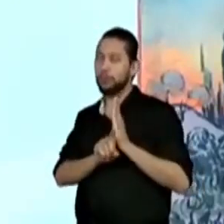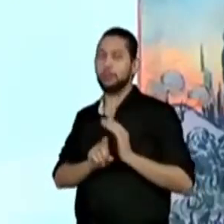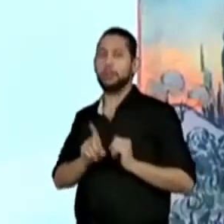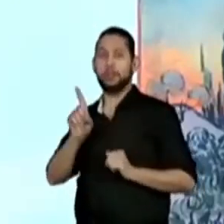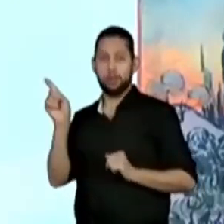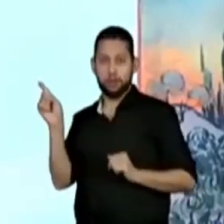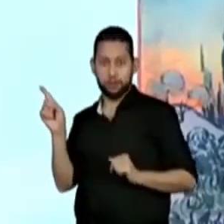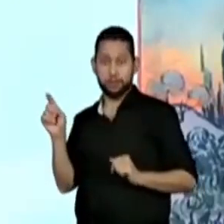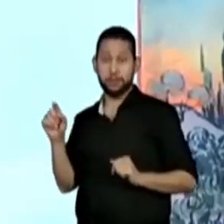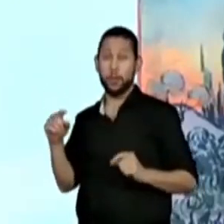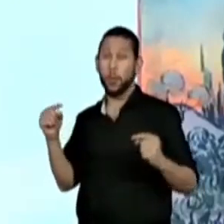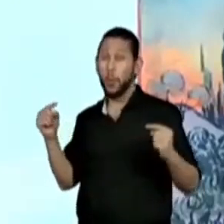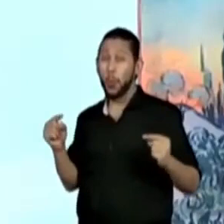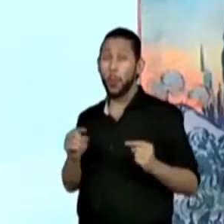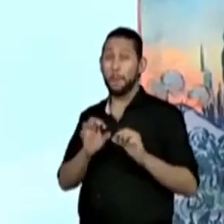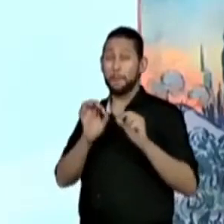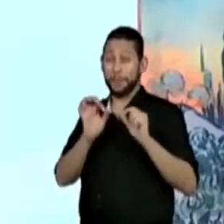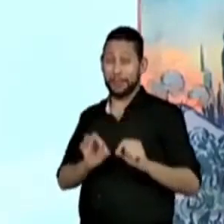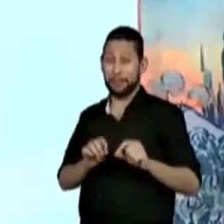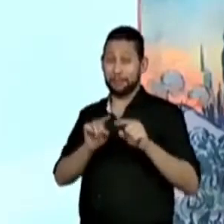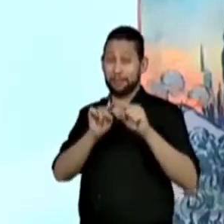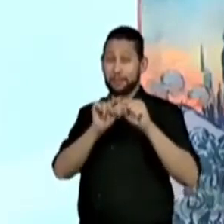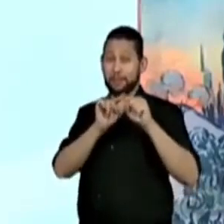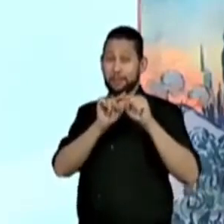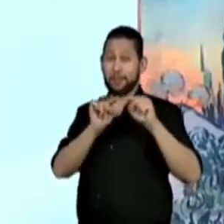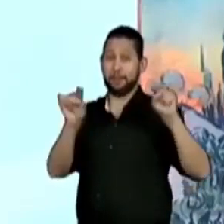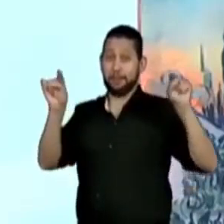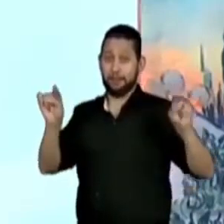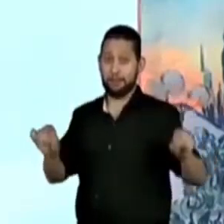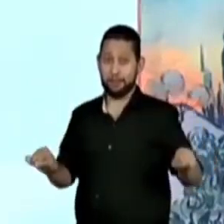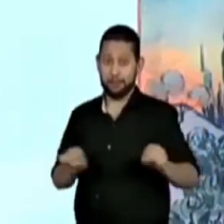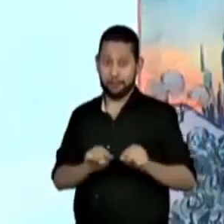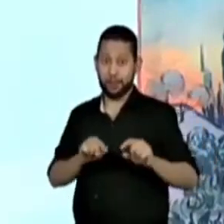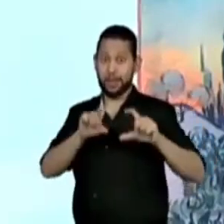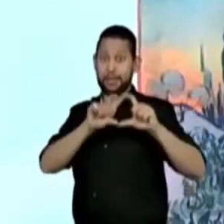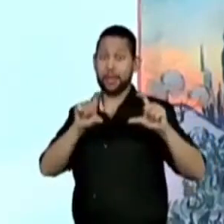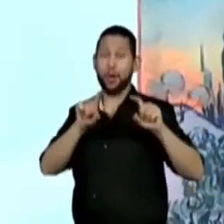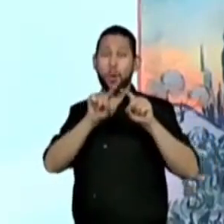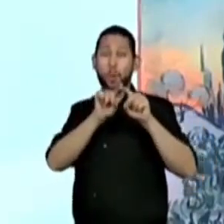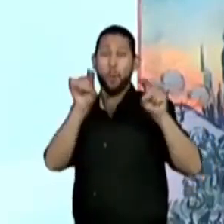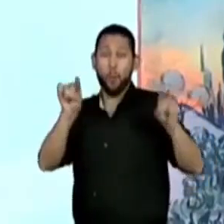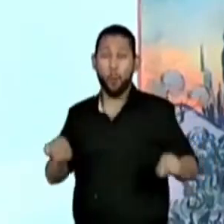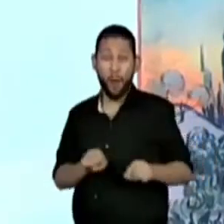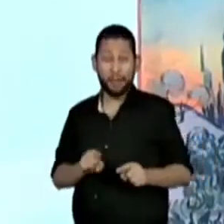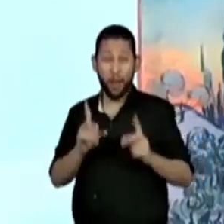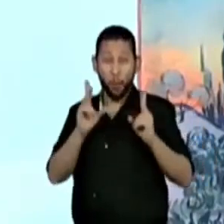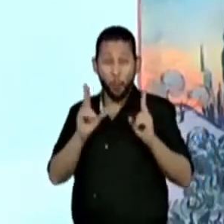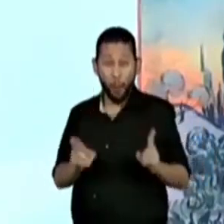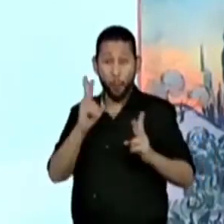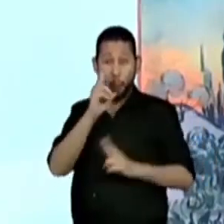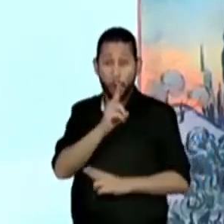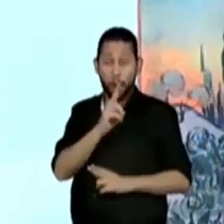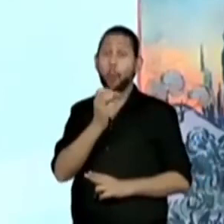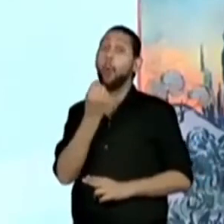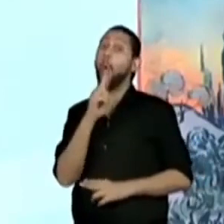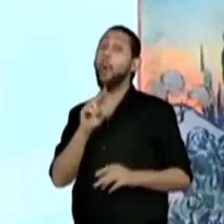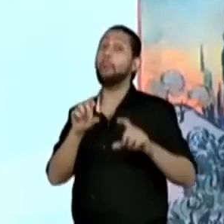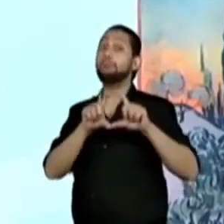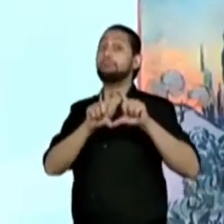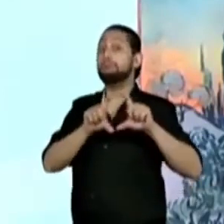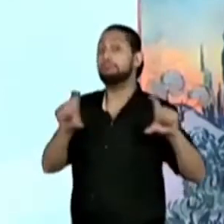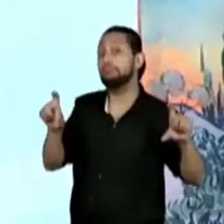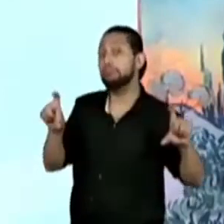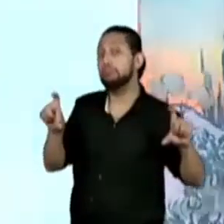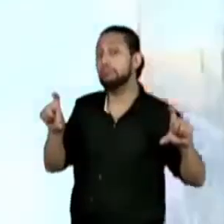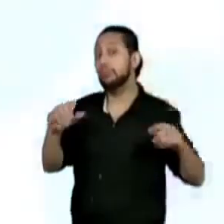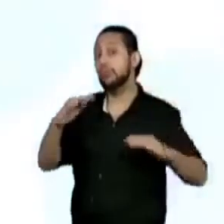esse quadro tem o formato retangular E aí formato retangular sim ou não que que